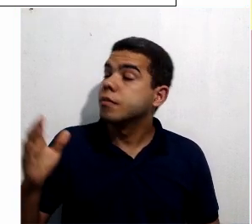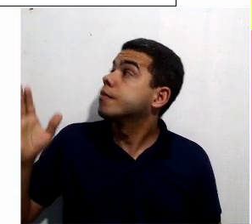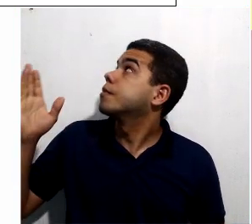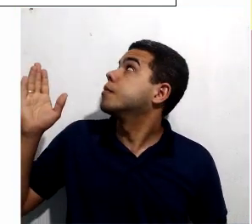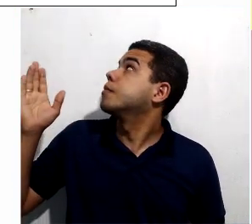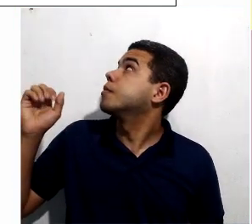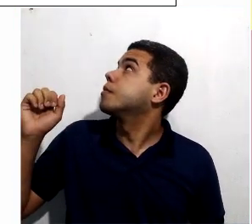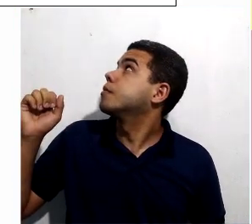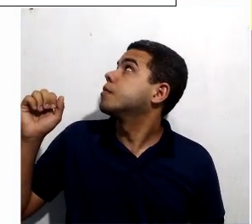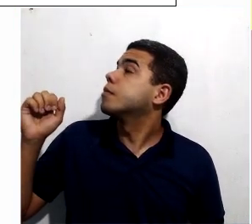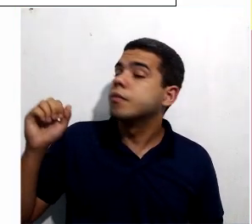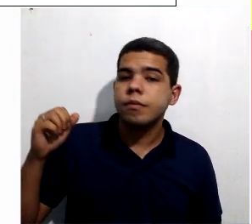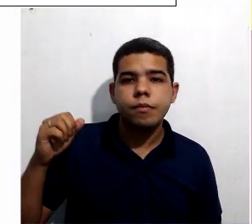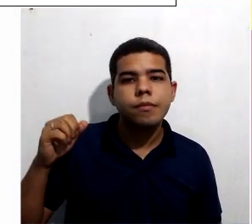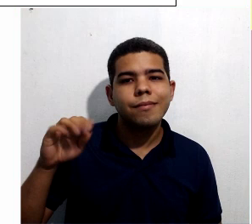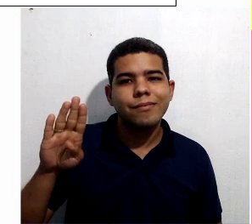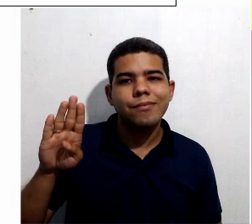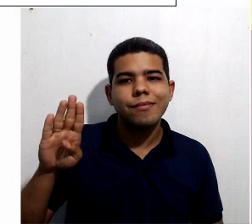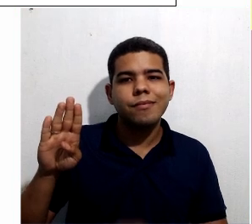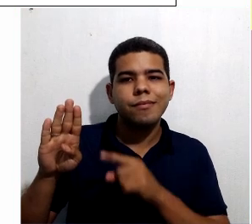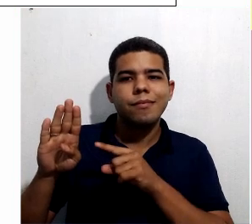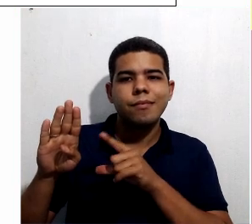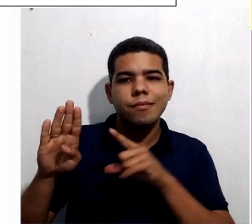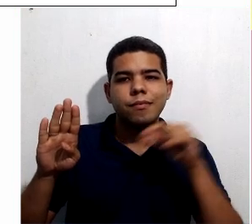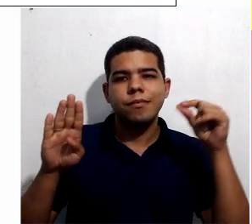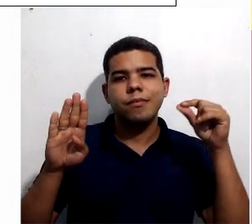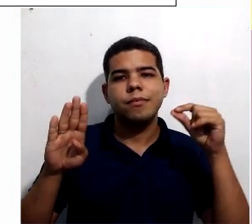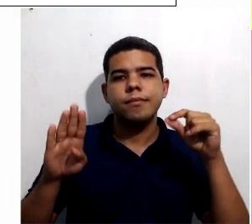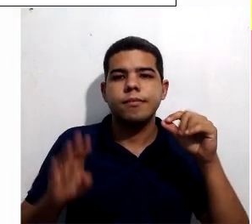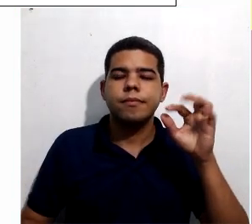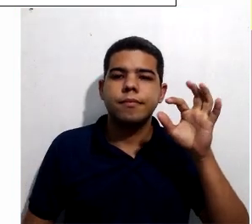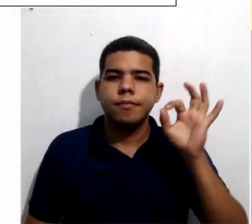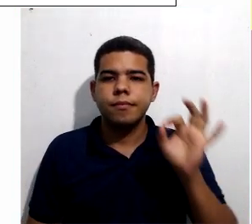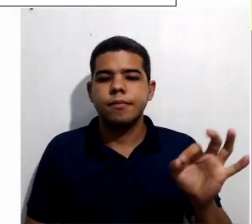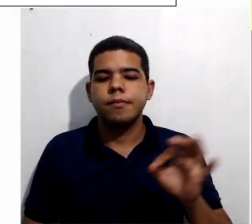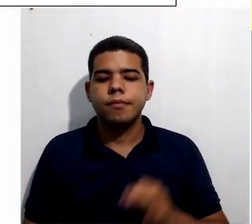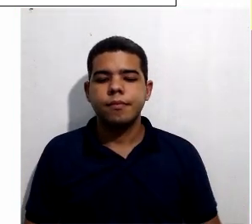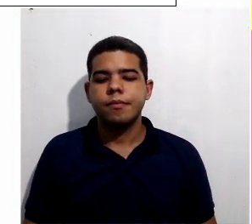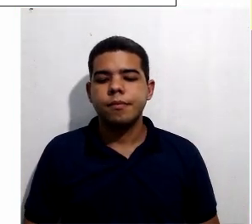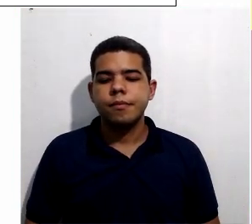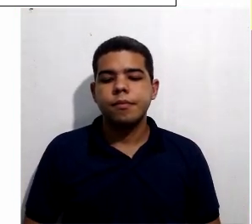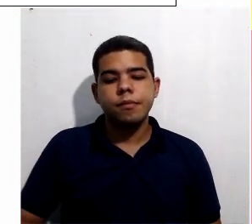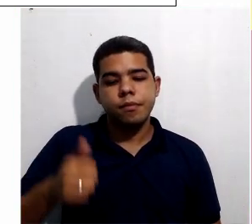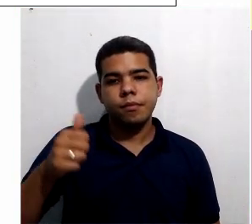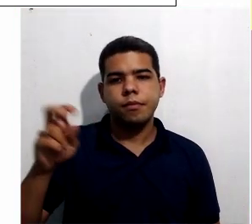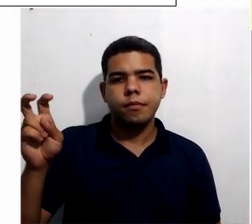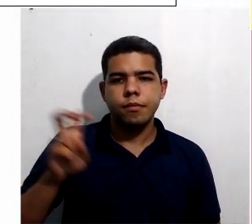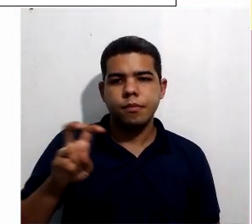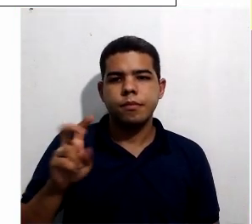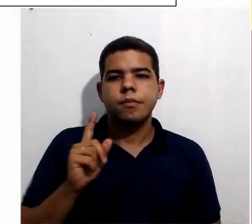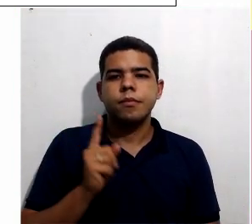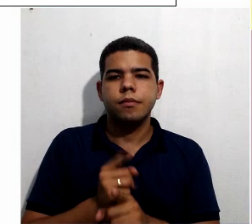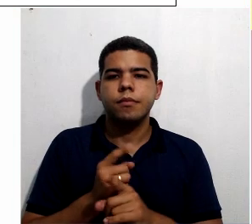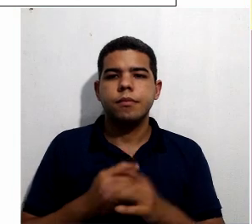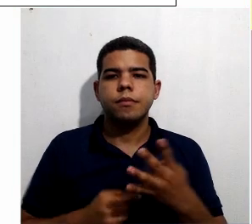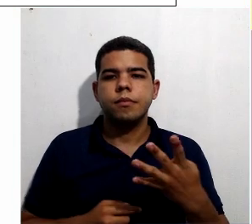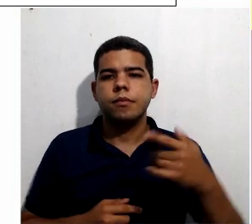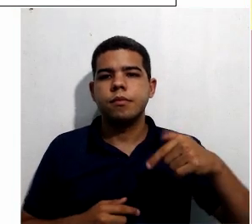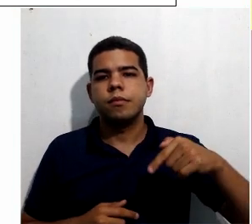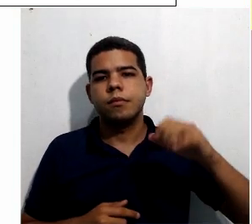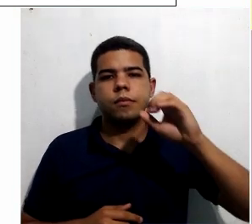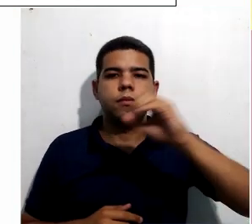à conclusão que a nossa alternativa é a letra B, 47. Na 15ª figura, teremos